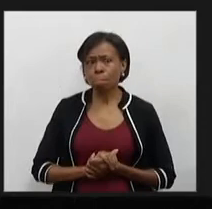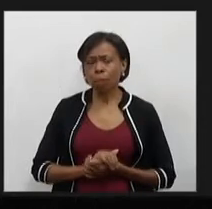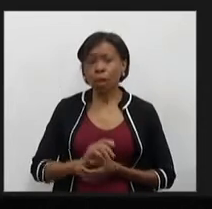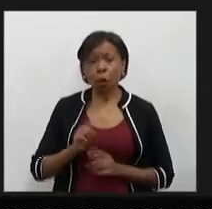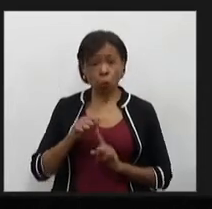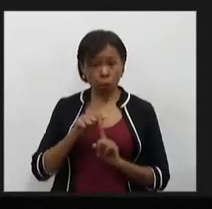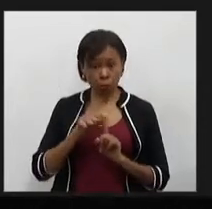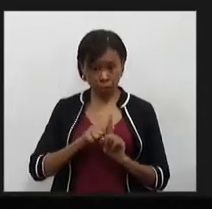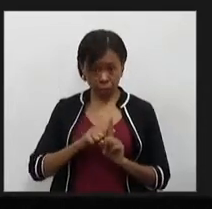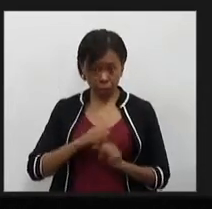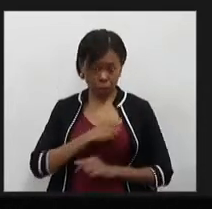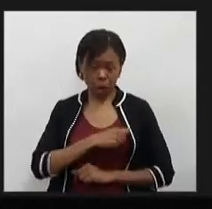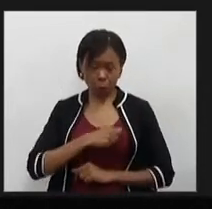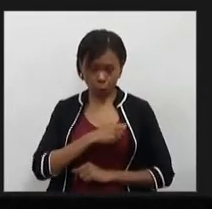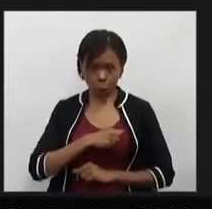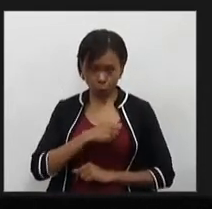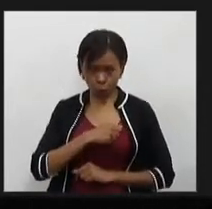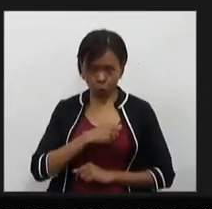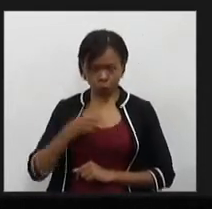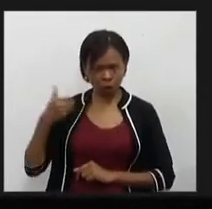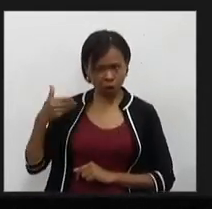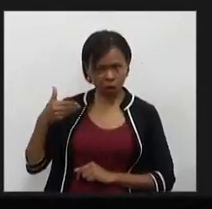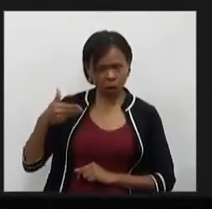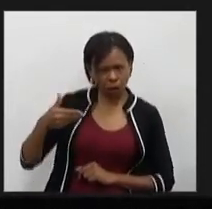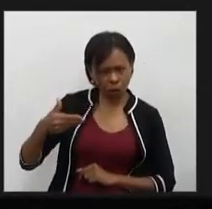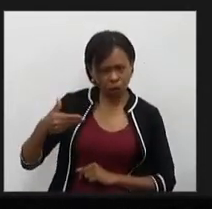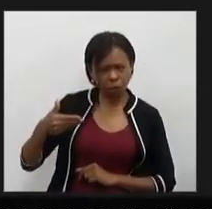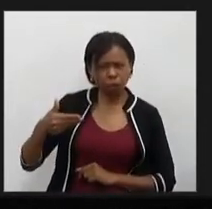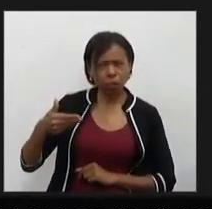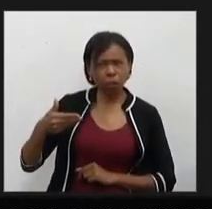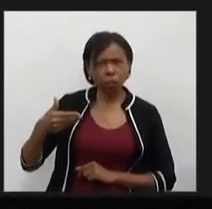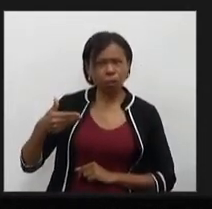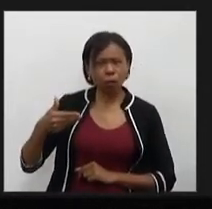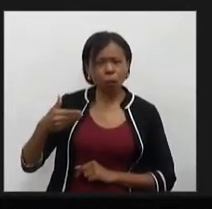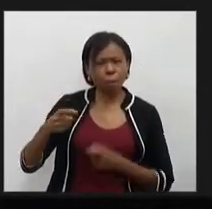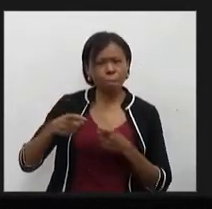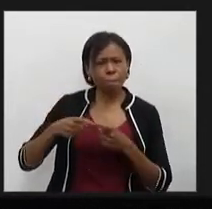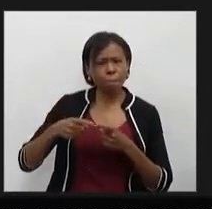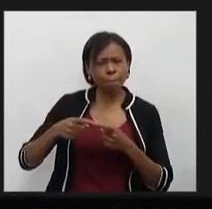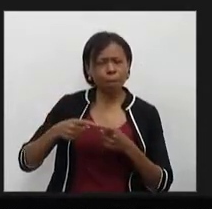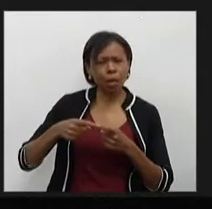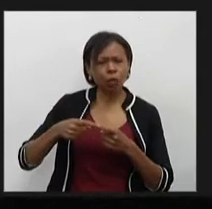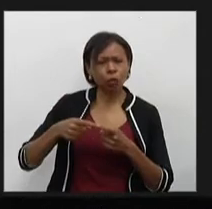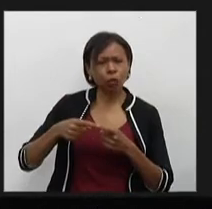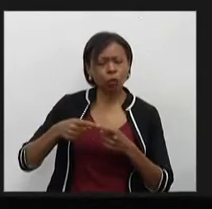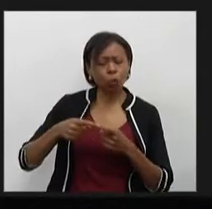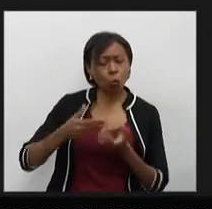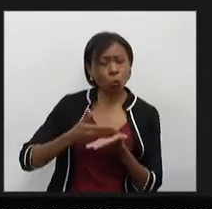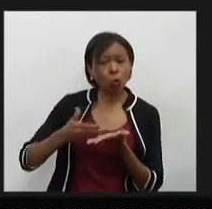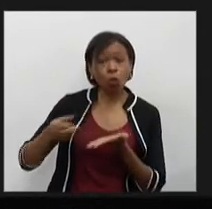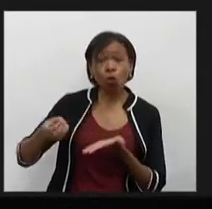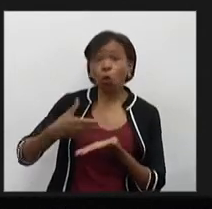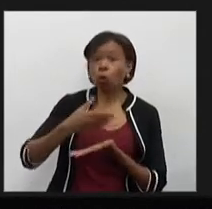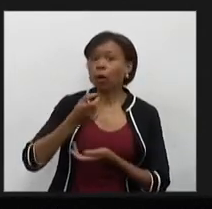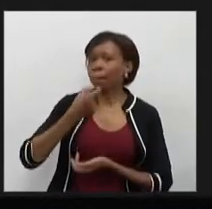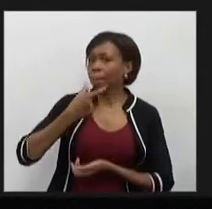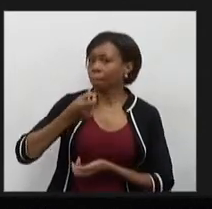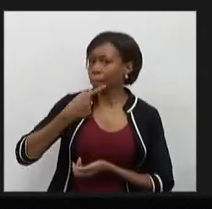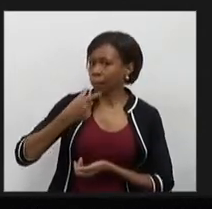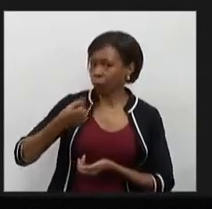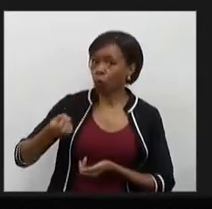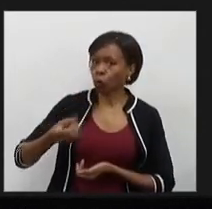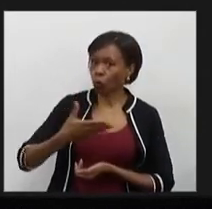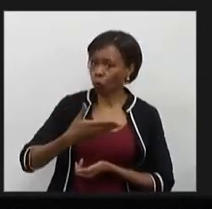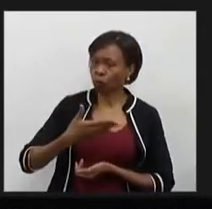os médicos dela entrou com um novo remédio que está dando muito certo. Só que, assim, hoje eu sei que a prioridade é